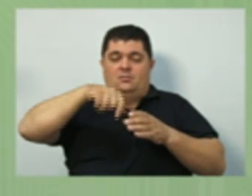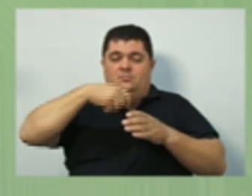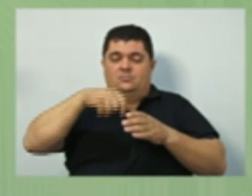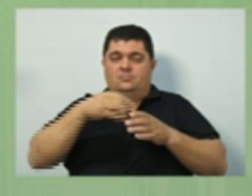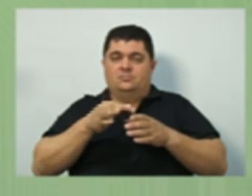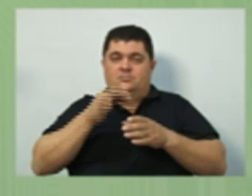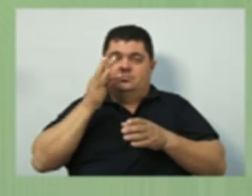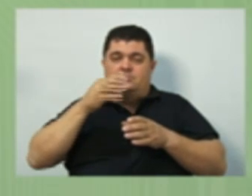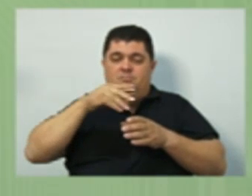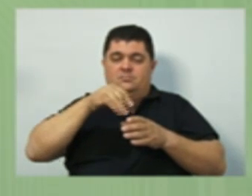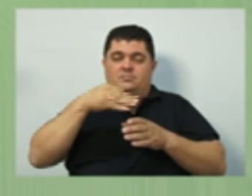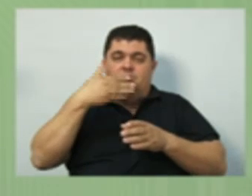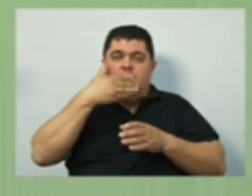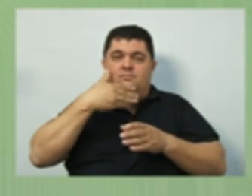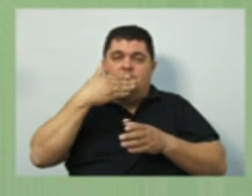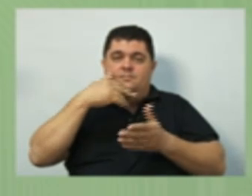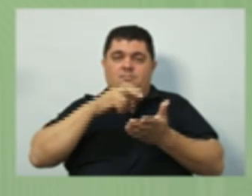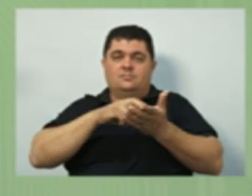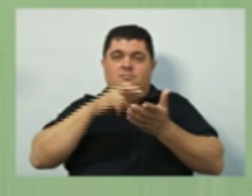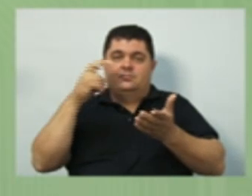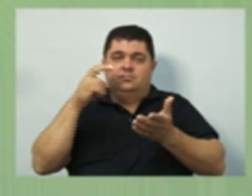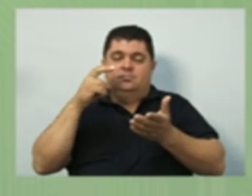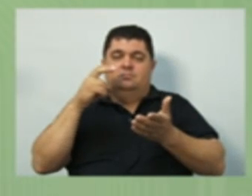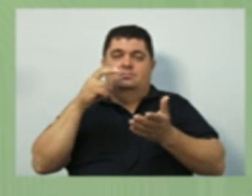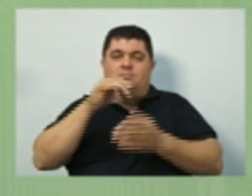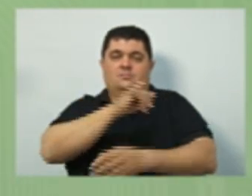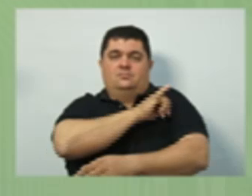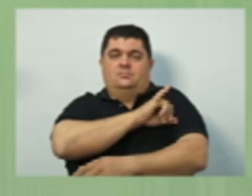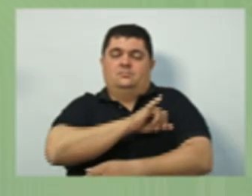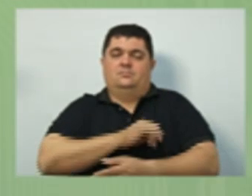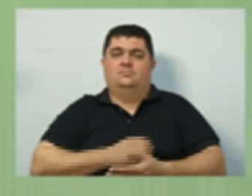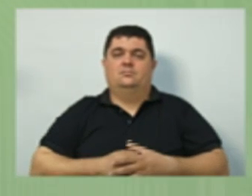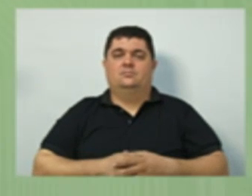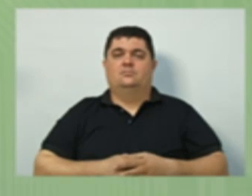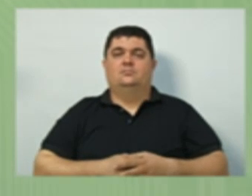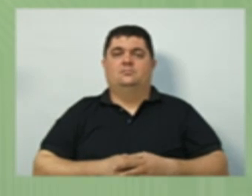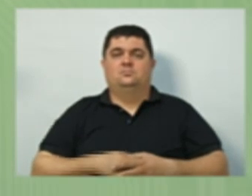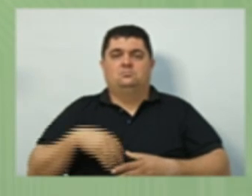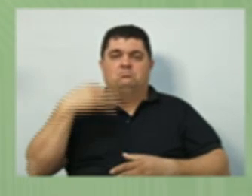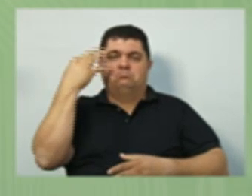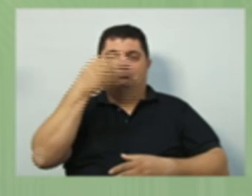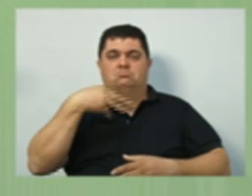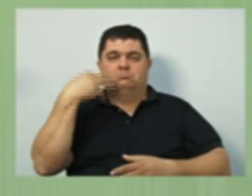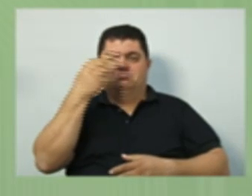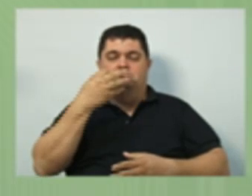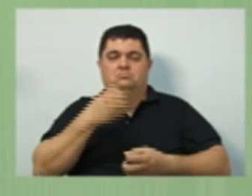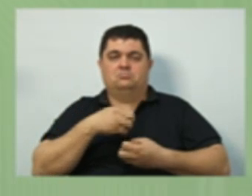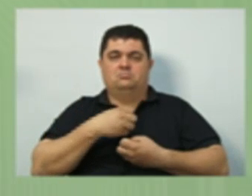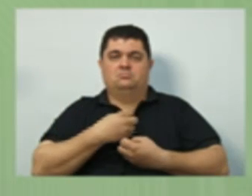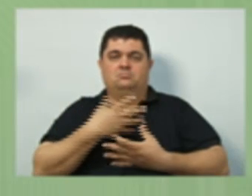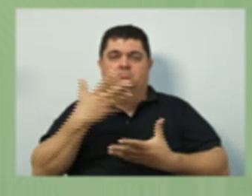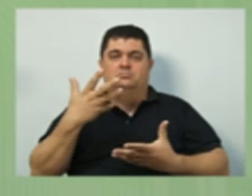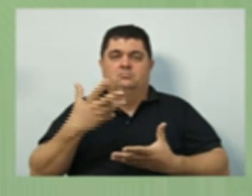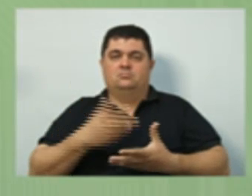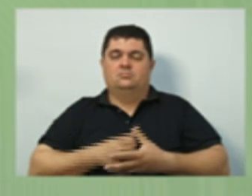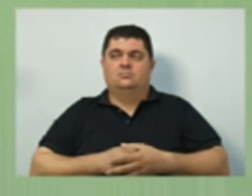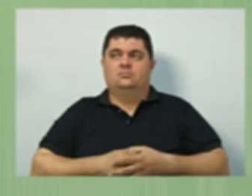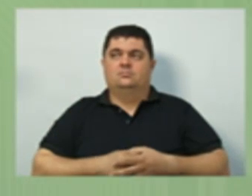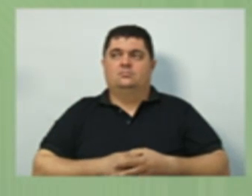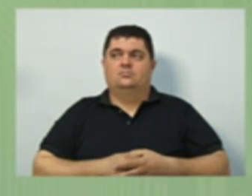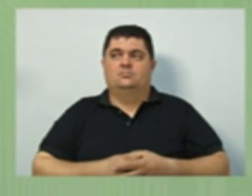café esta manhã em Ipanema. Lindo! Vamos à sentença.